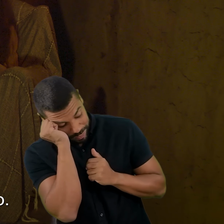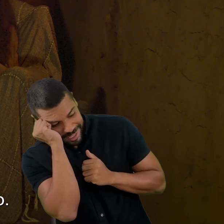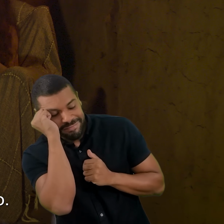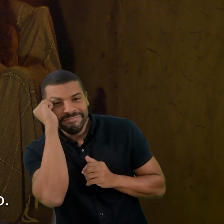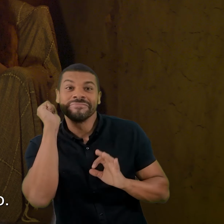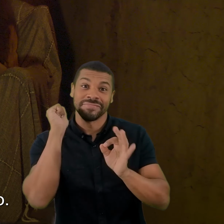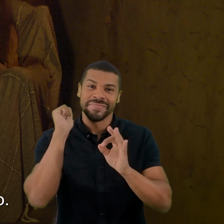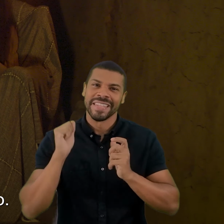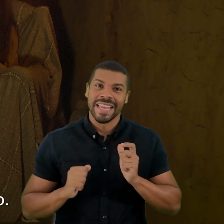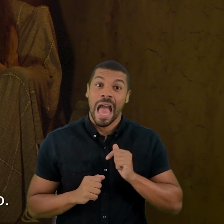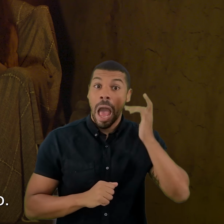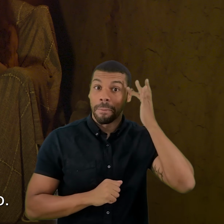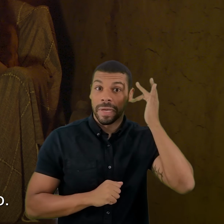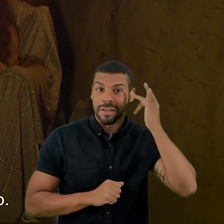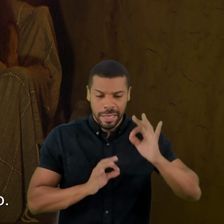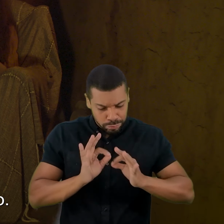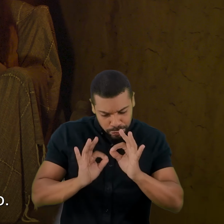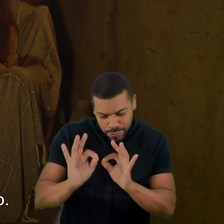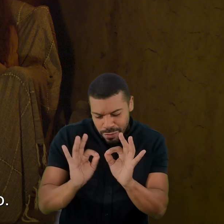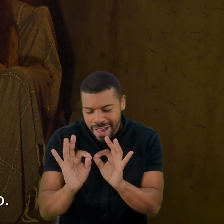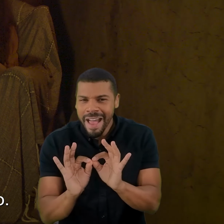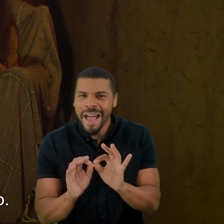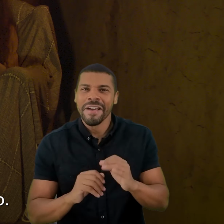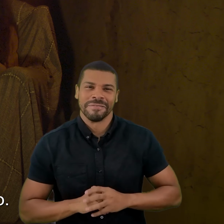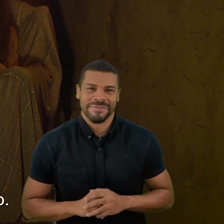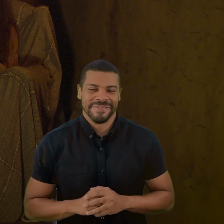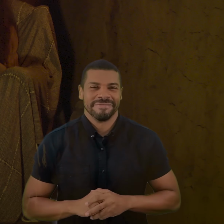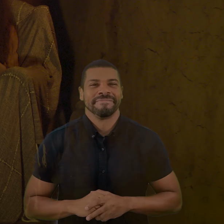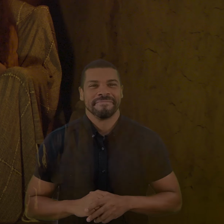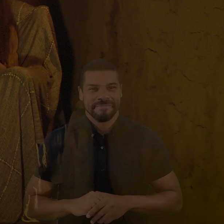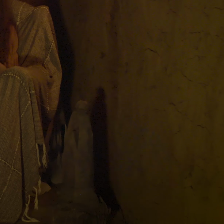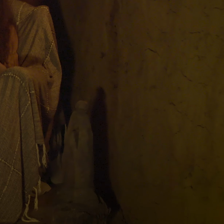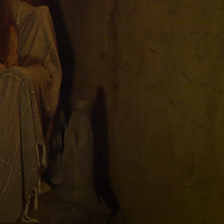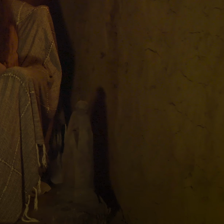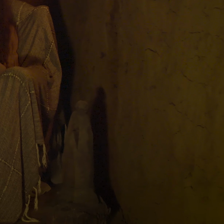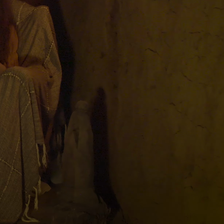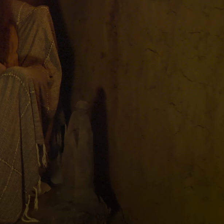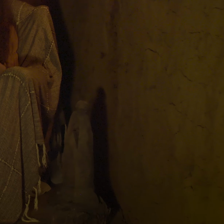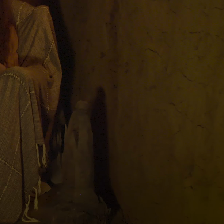Vamos, que amanhã ainda quero terminar esse bordadinho.